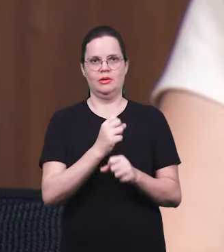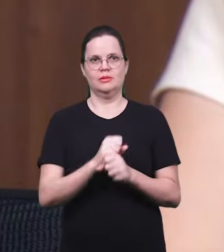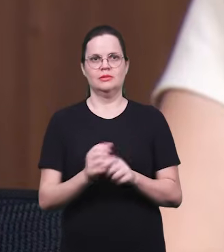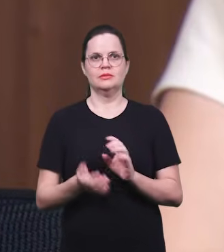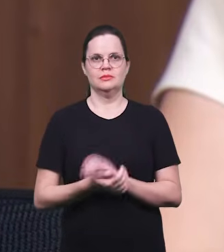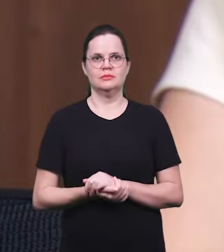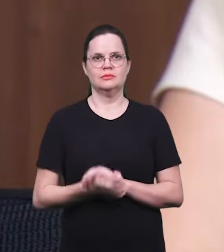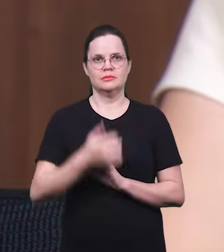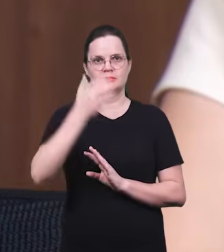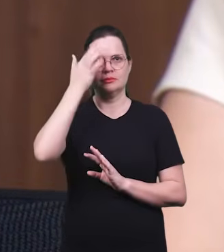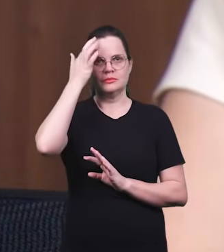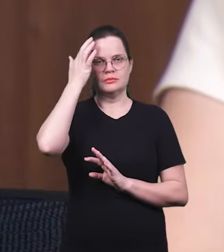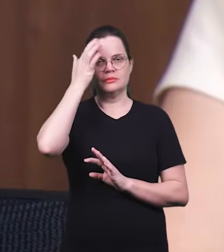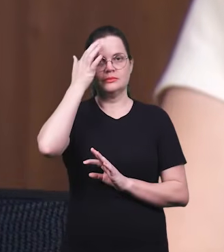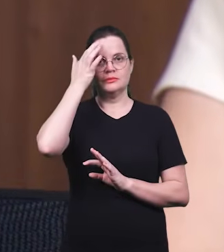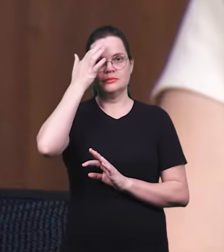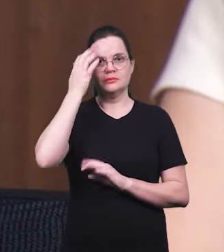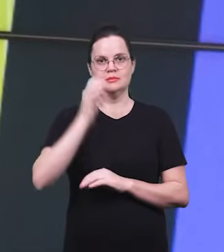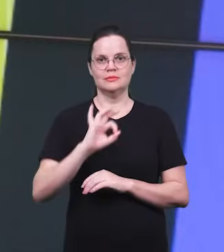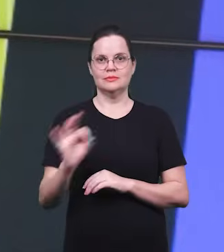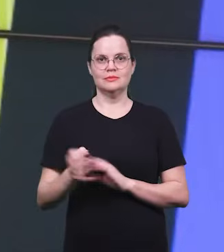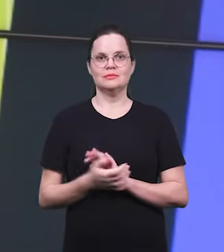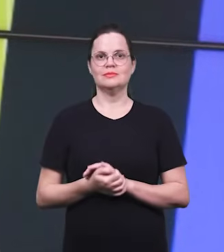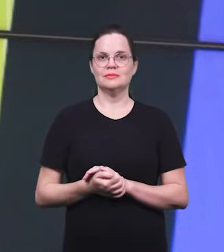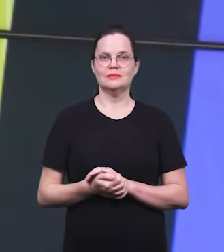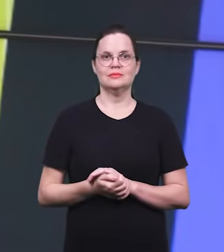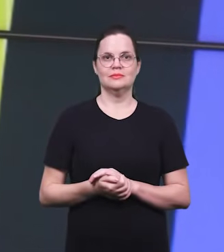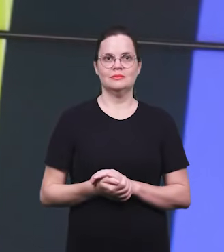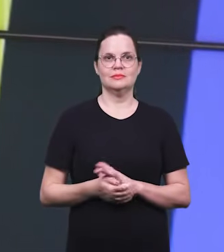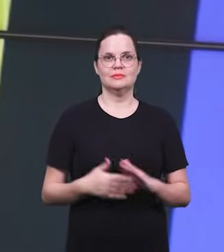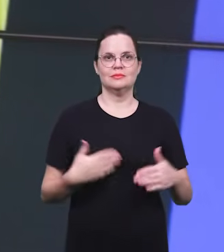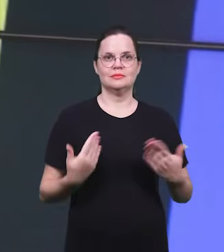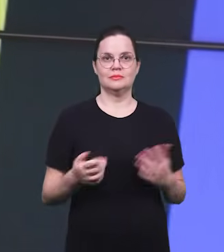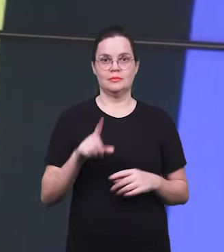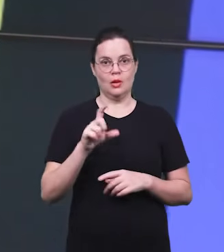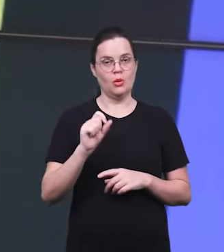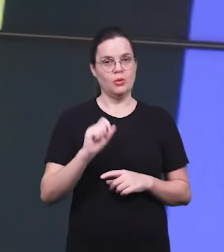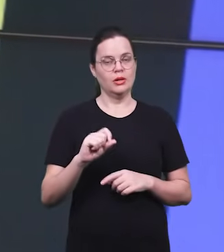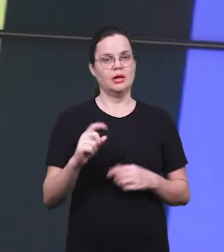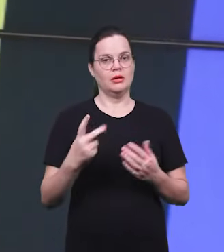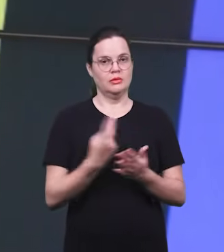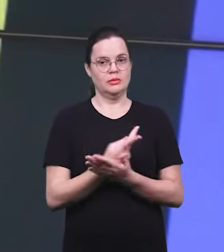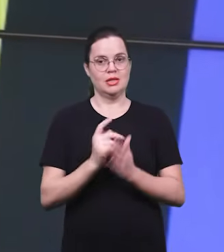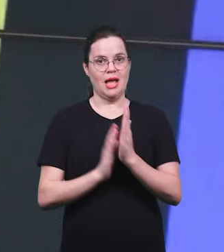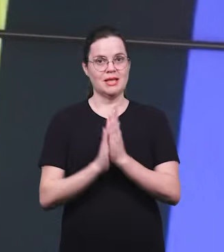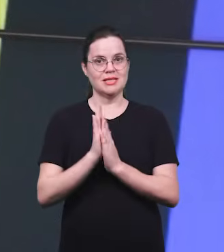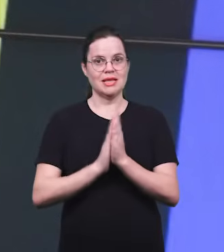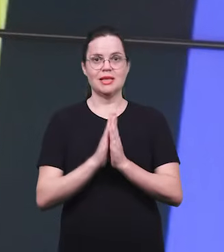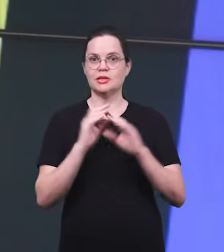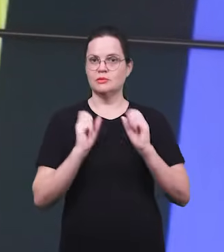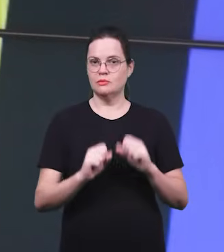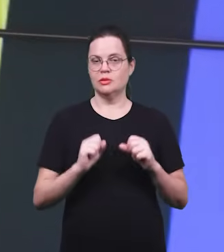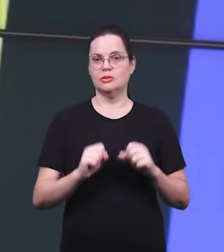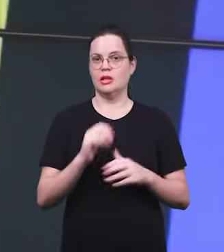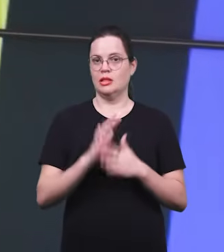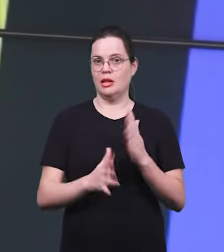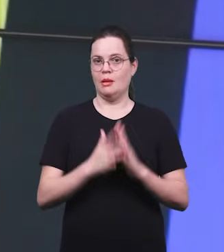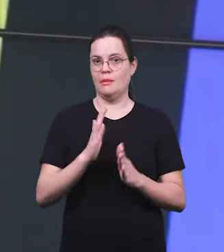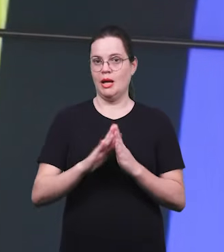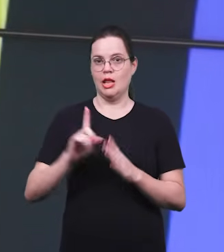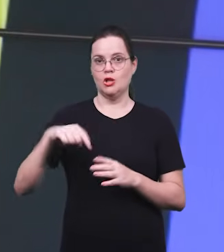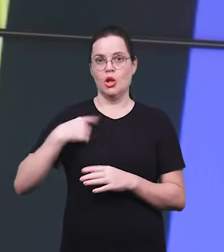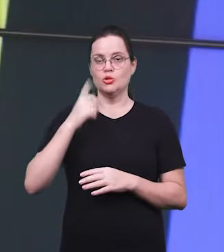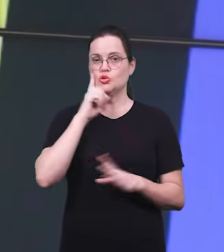boa. Perfeito, muito bom. E é justamente isso que a ansiedade faz. Ela interfere na